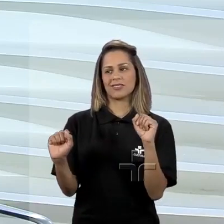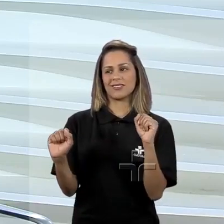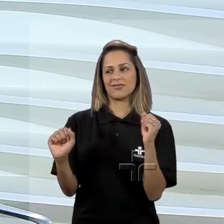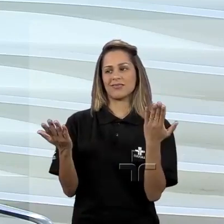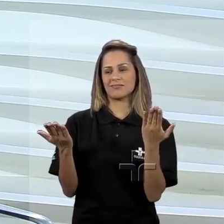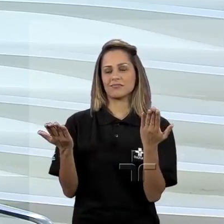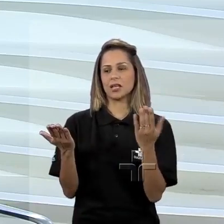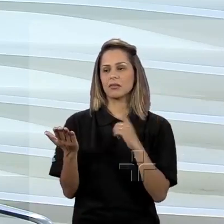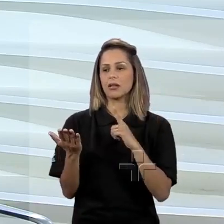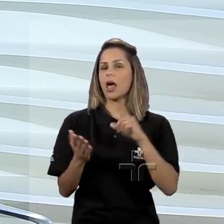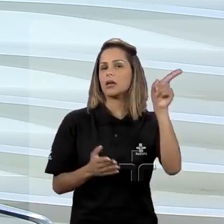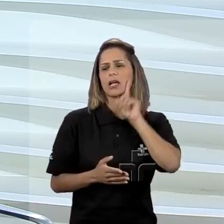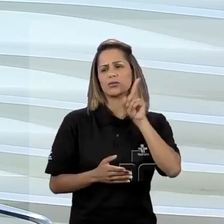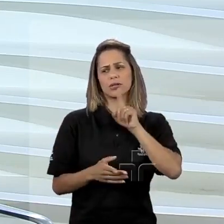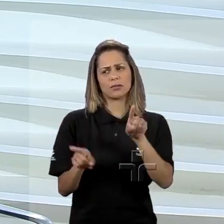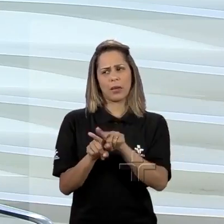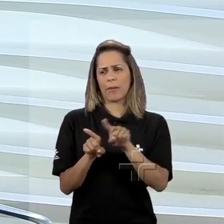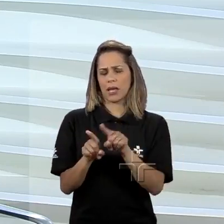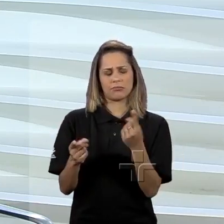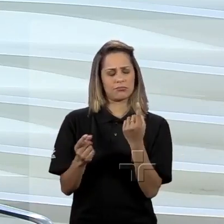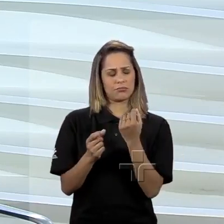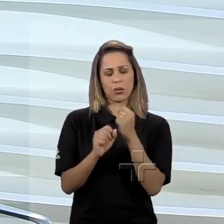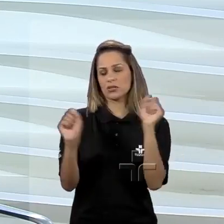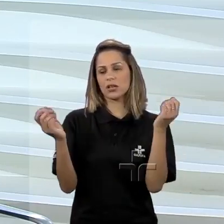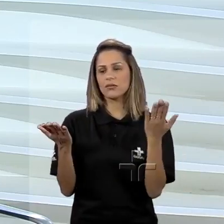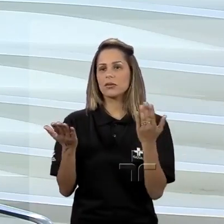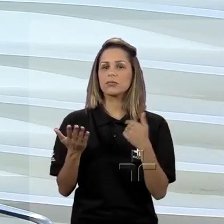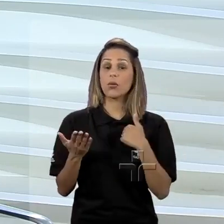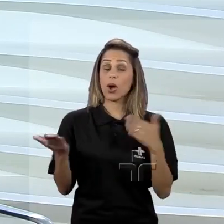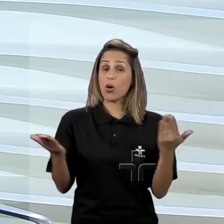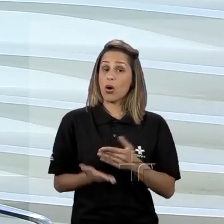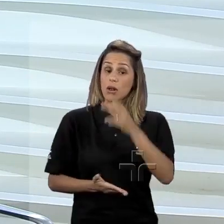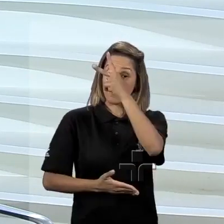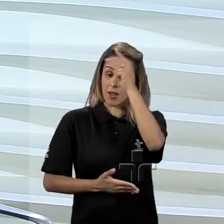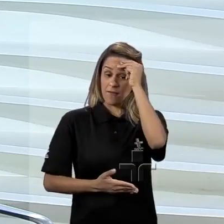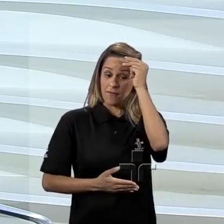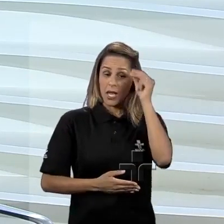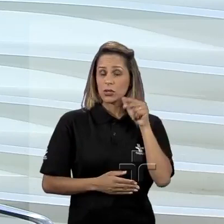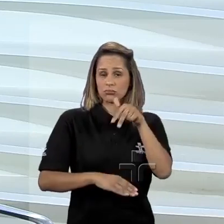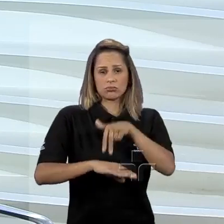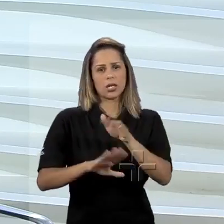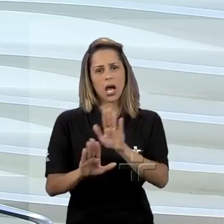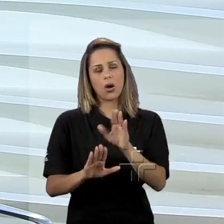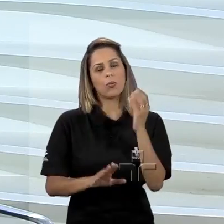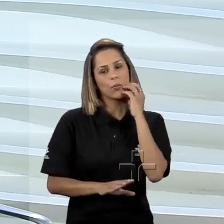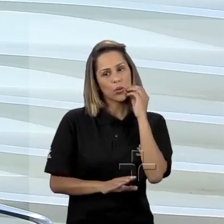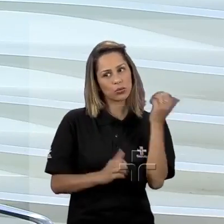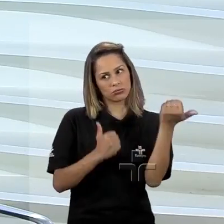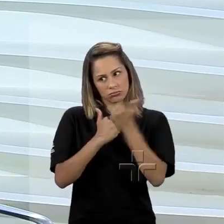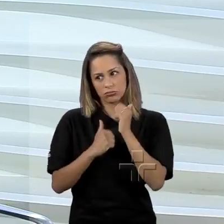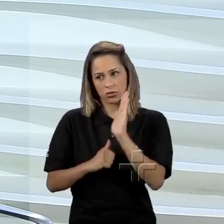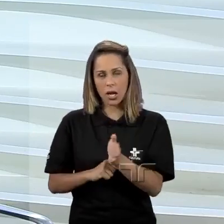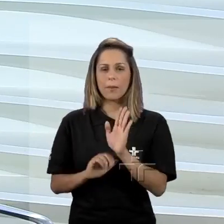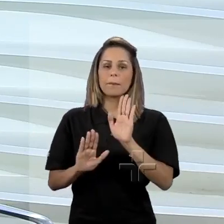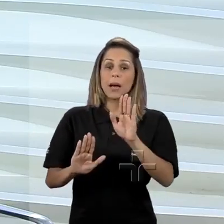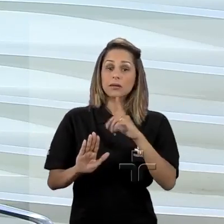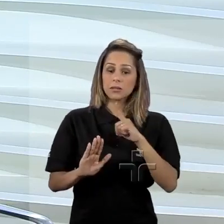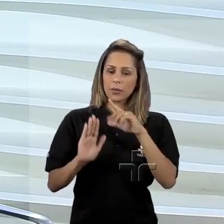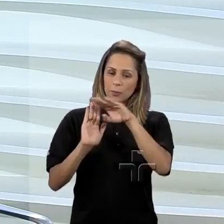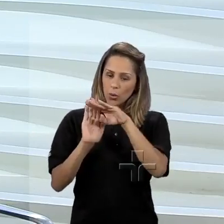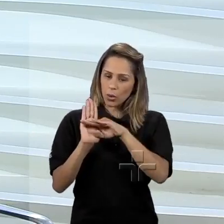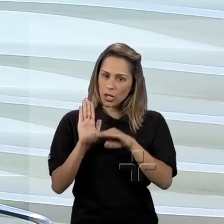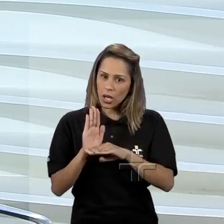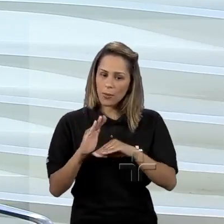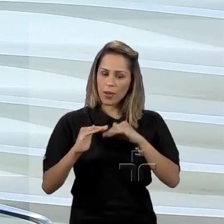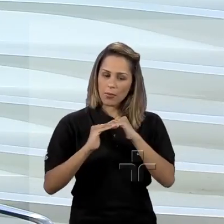Estados Unidos. Hoje eu não tenho esse número, eu não estou mais à frente da prefeitura, está o Bruno. Mas o asfalto novo vem sendo desenvolvido e colocado